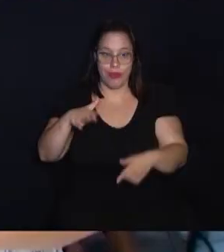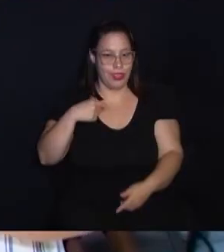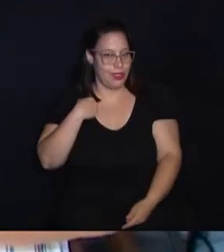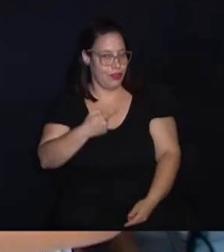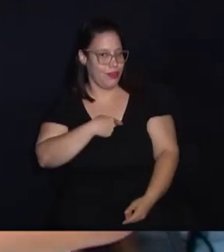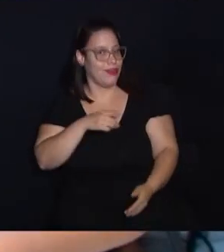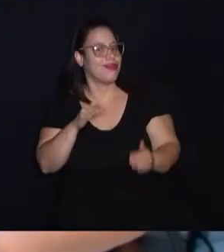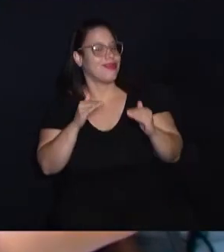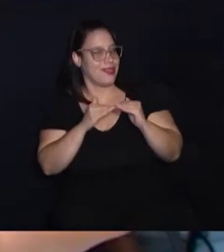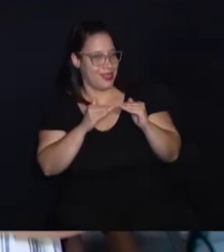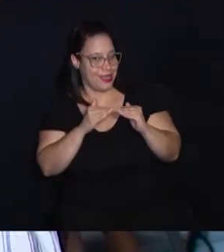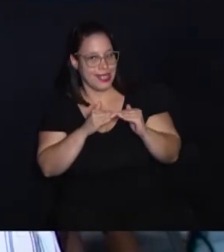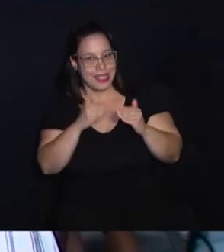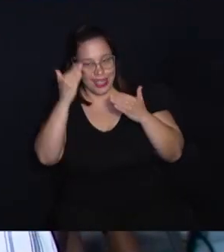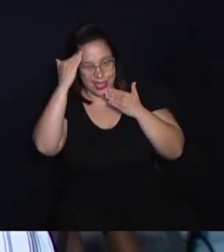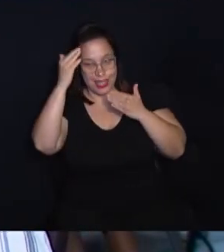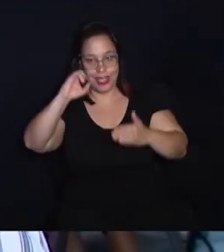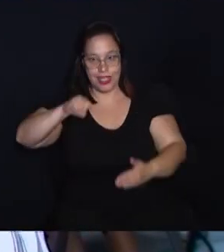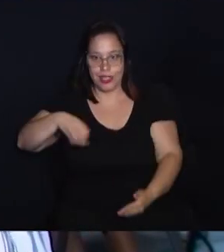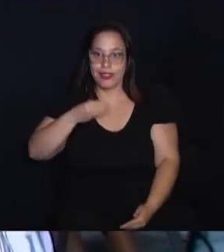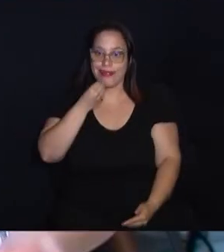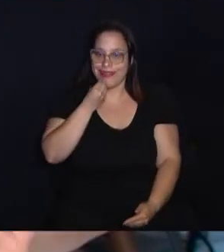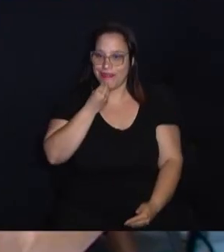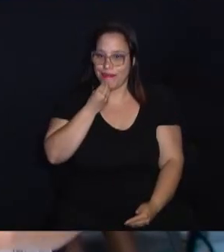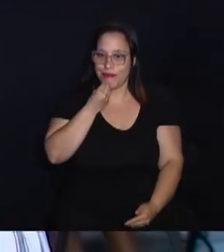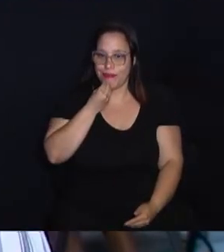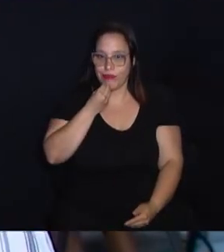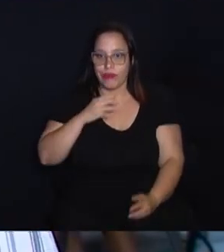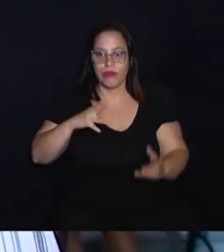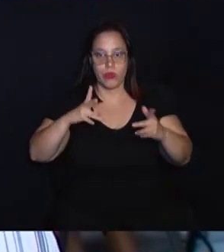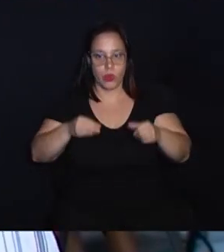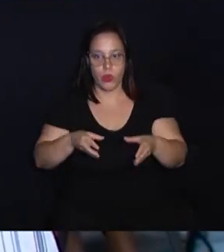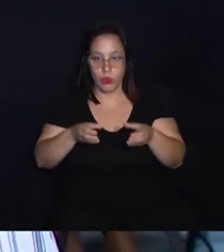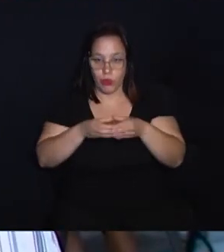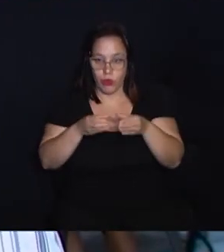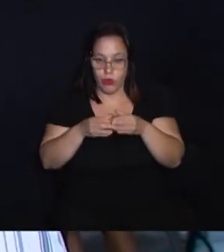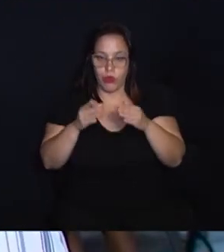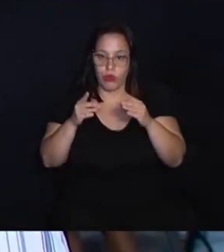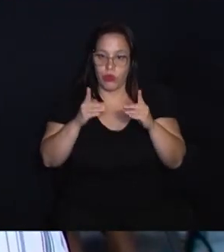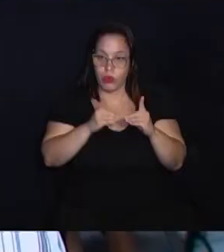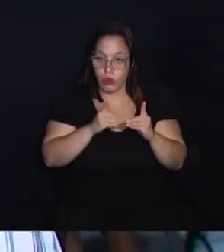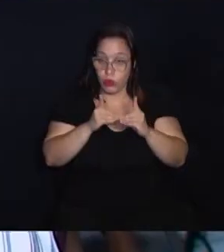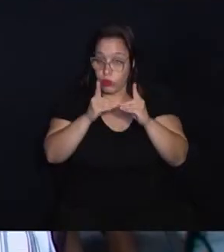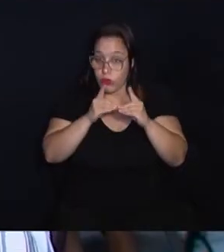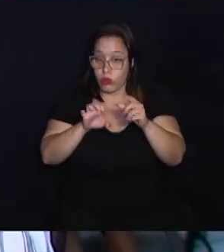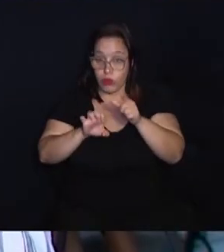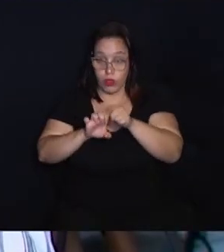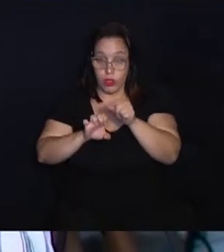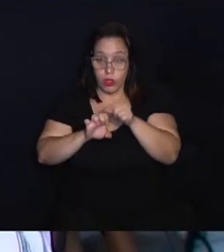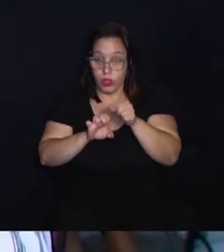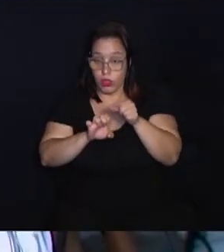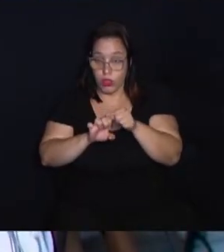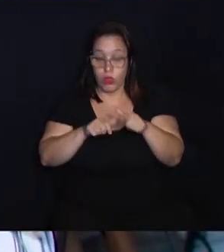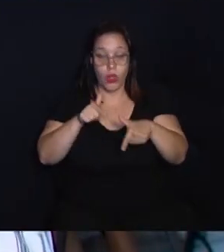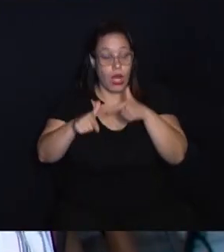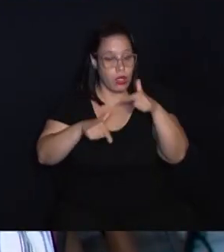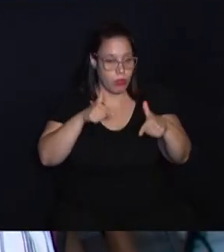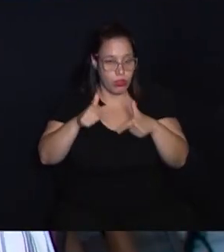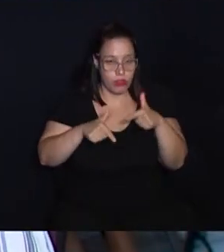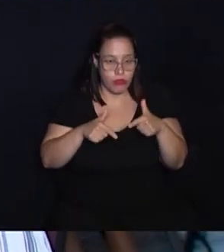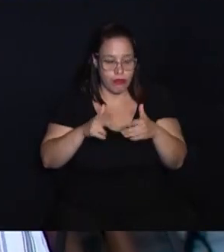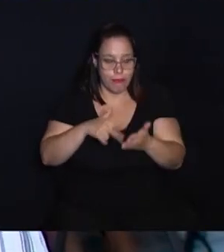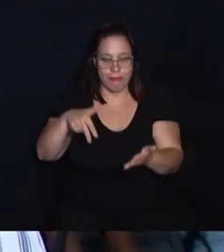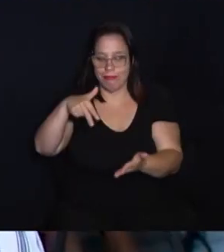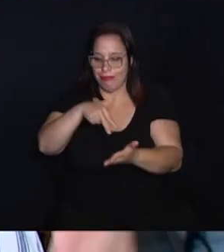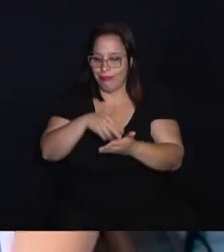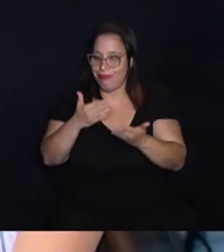Com certeza, eu que agradeço a oportunidade. Estamos todas as equipes de atendimento ao empregador, atendimento ao trabalhador